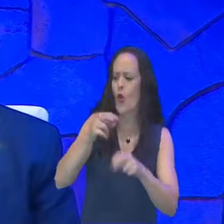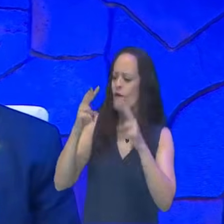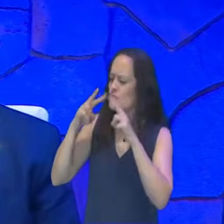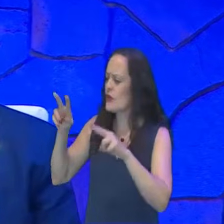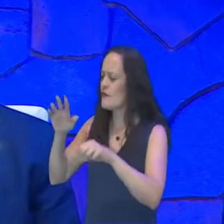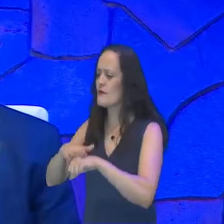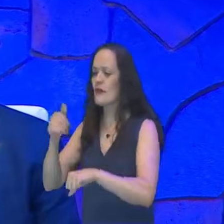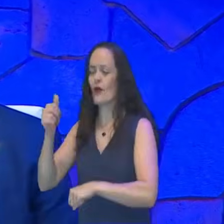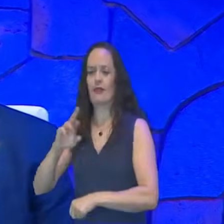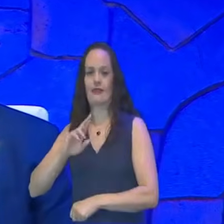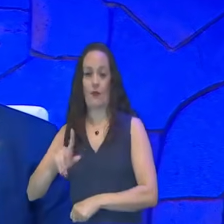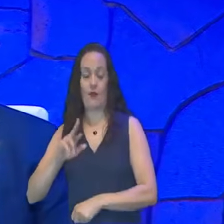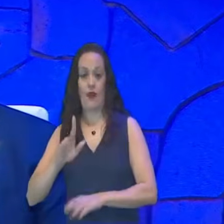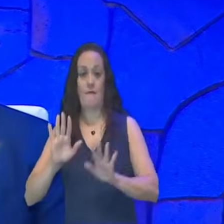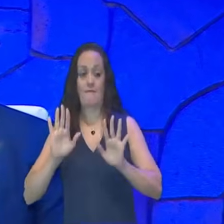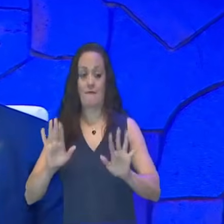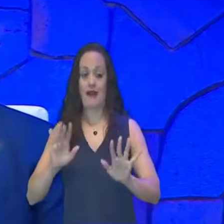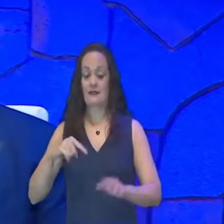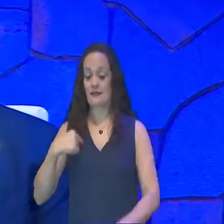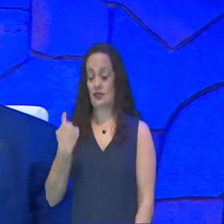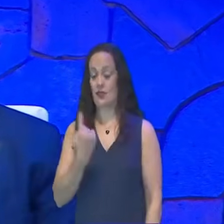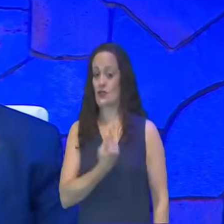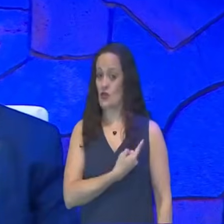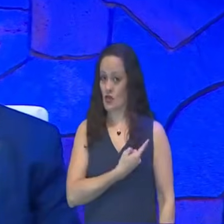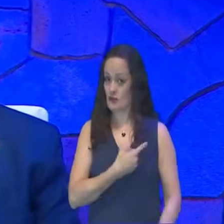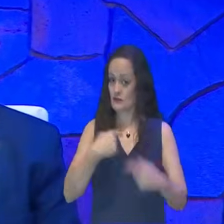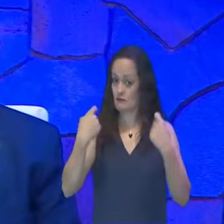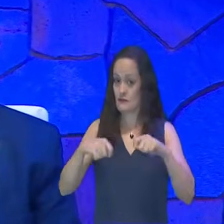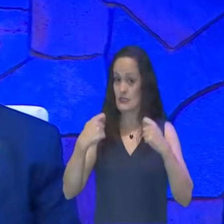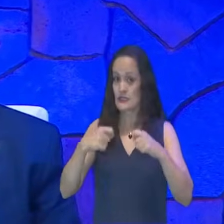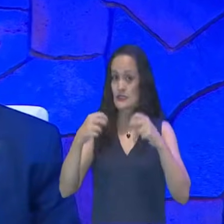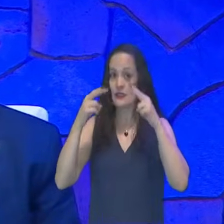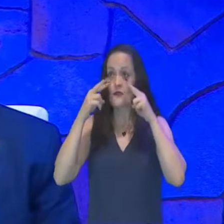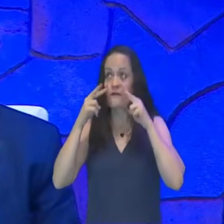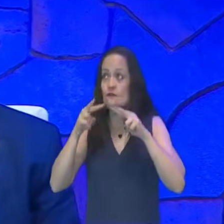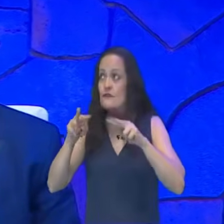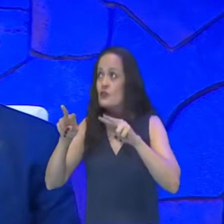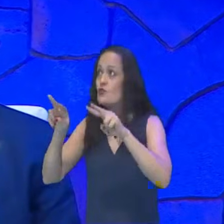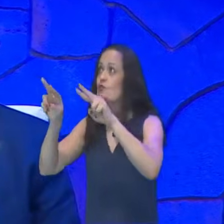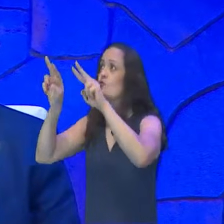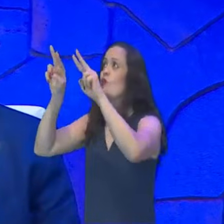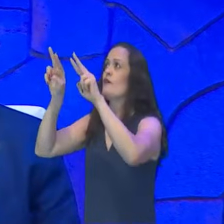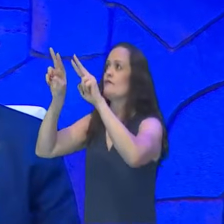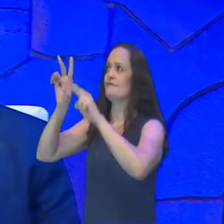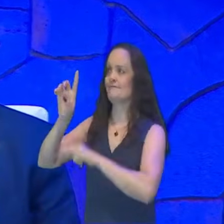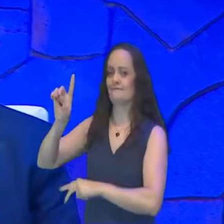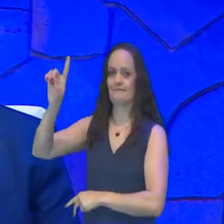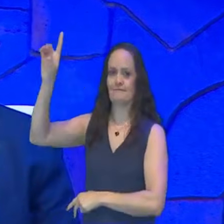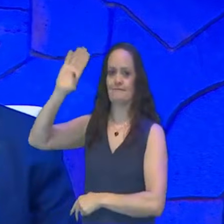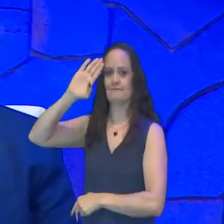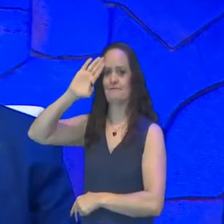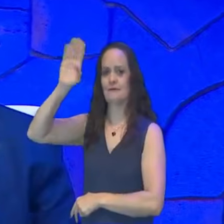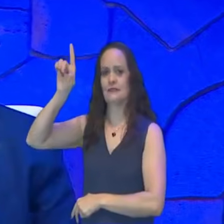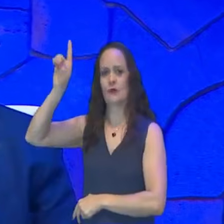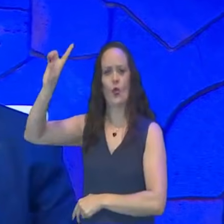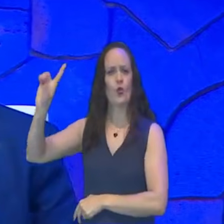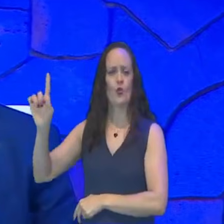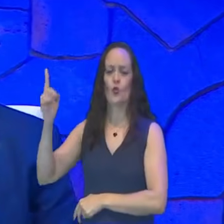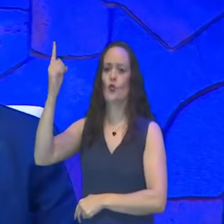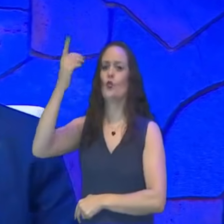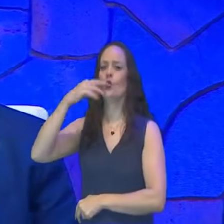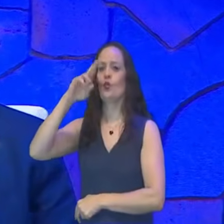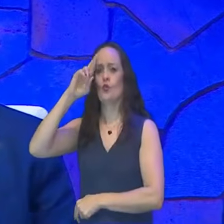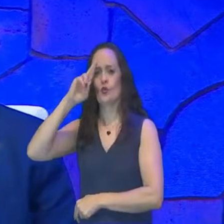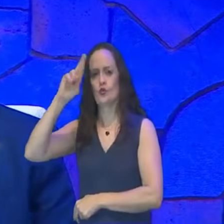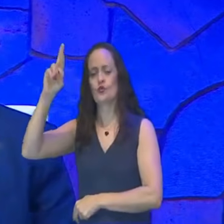mais, mas fixarmos os olhos em Jesus, o nosso único Senhor,